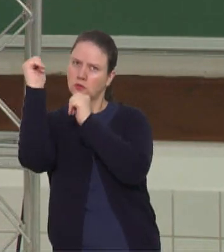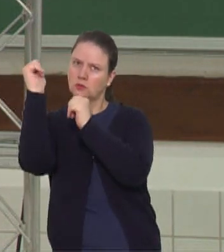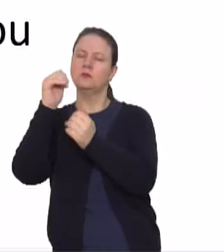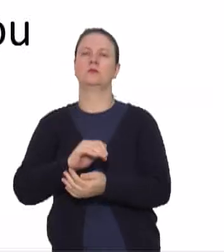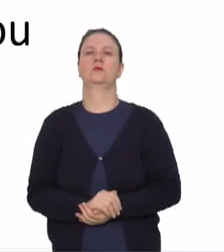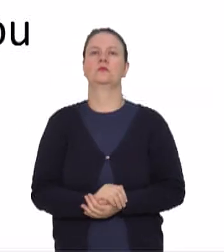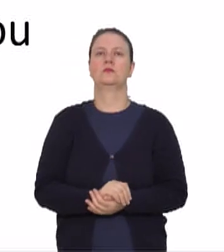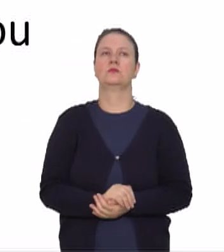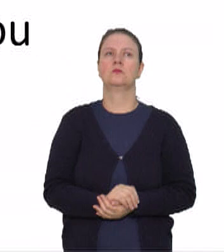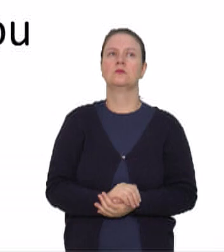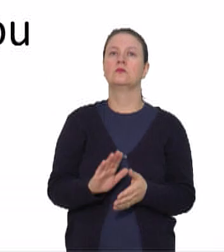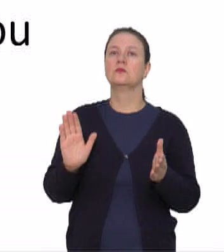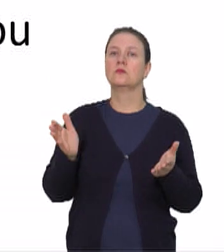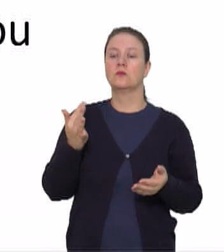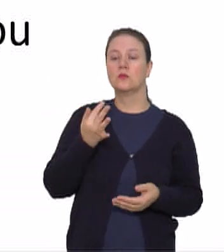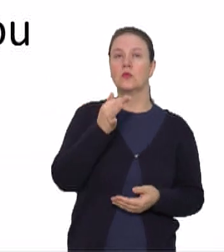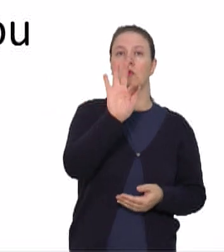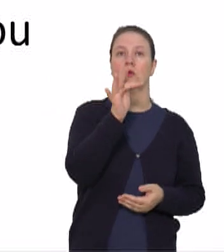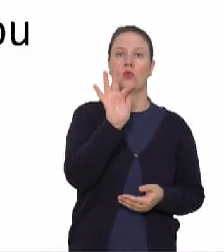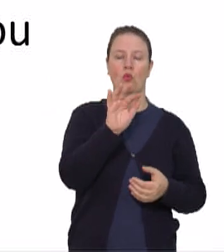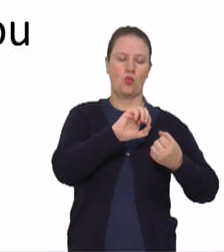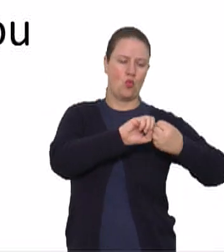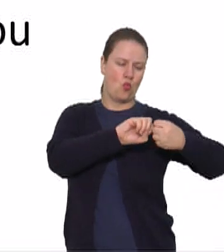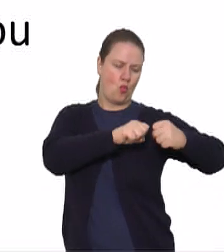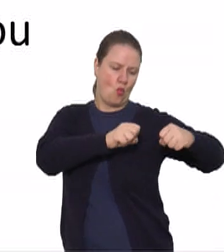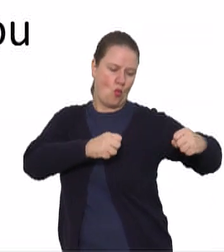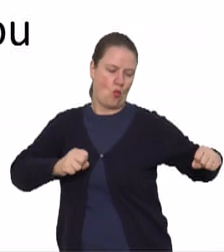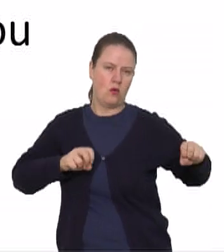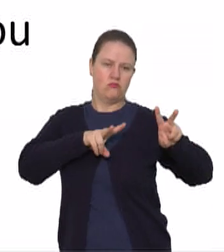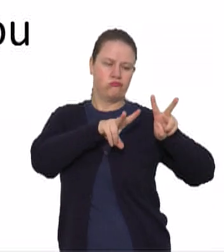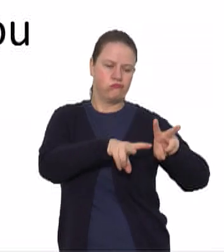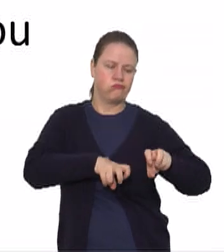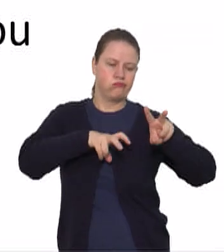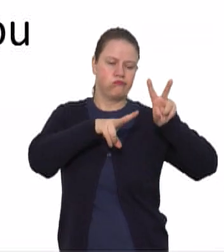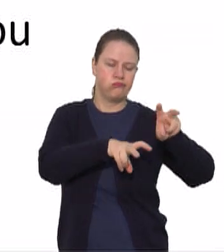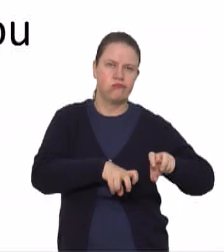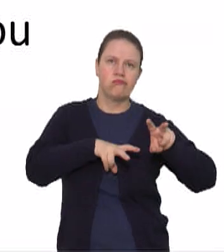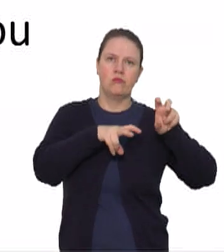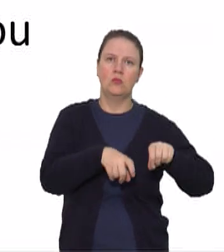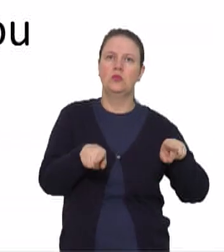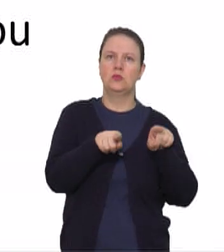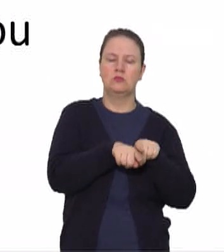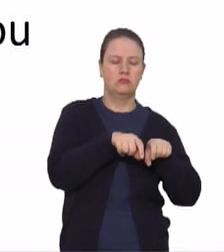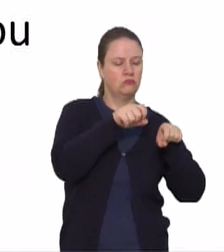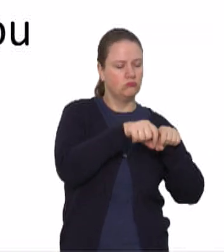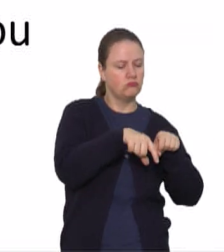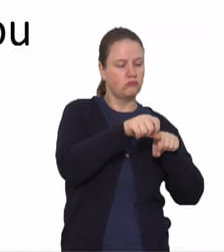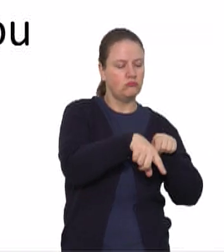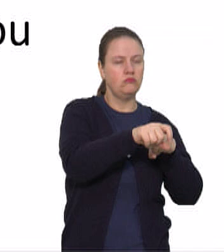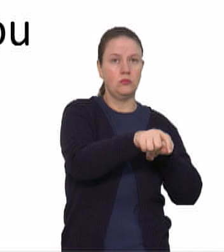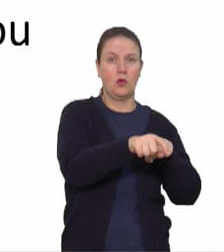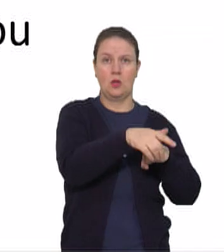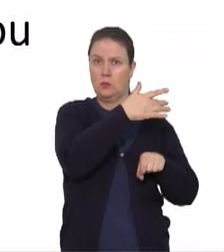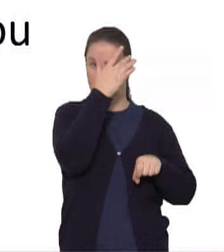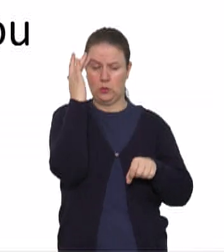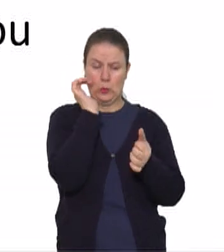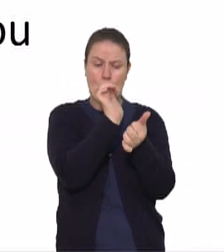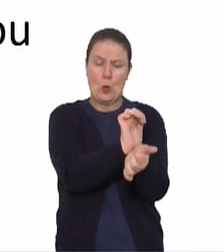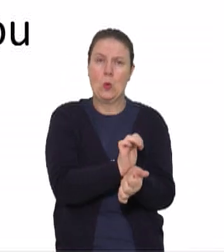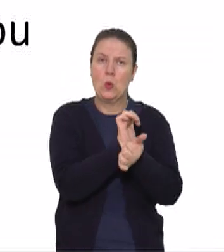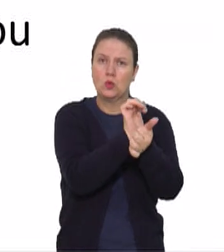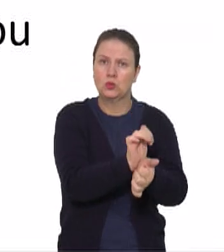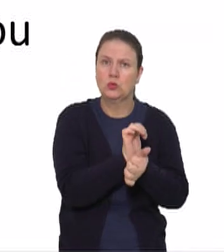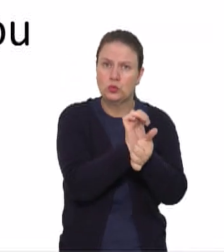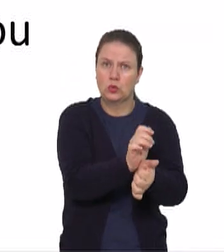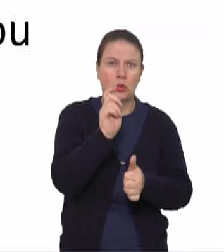ó, os franceses montaram grandes fazendas ou plantations, que é assim que é chamado, cultivadas por africanos escravizados e que